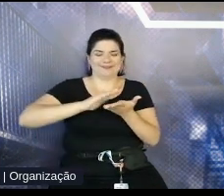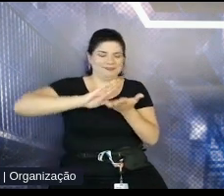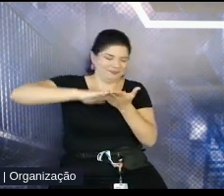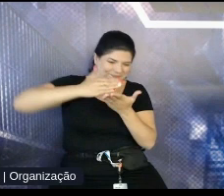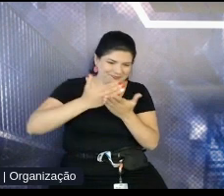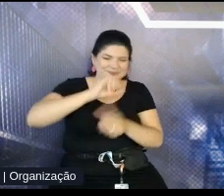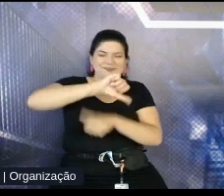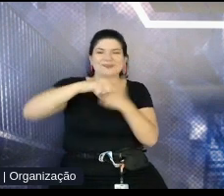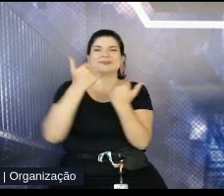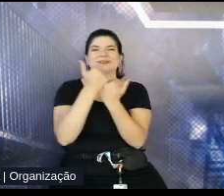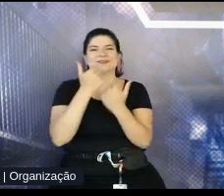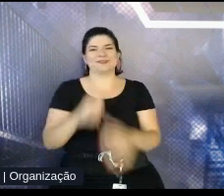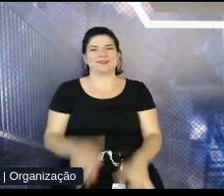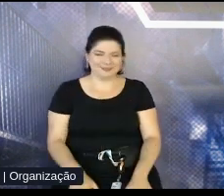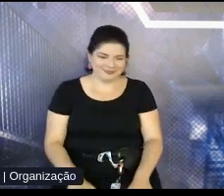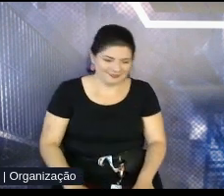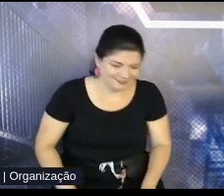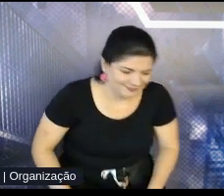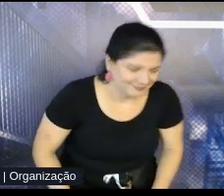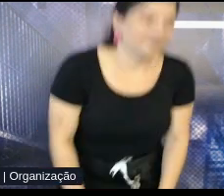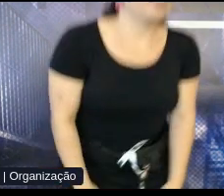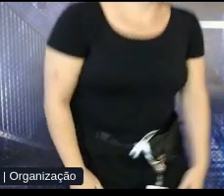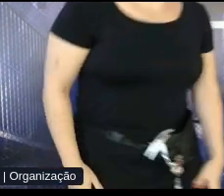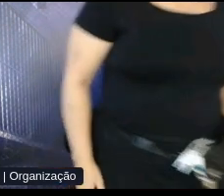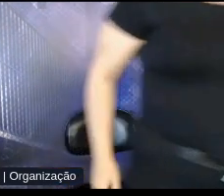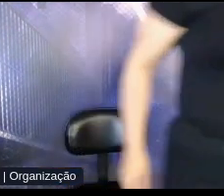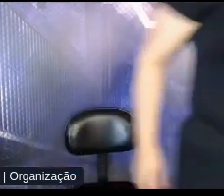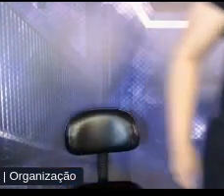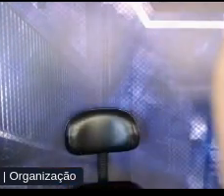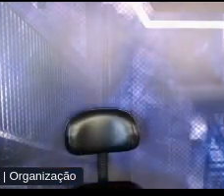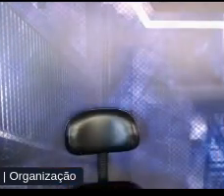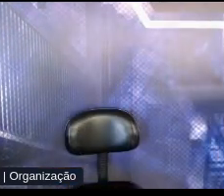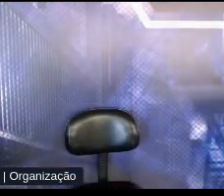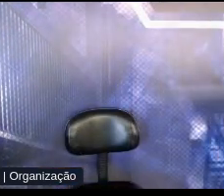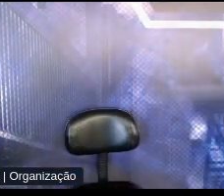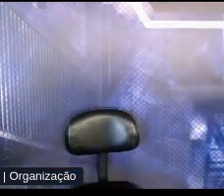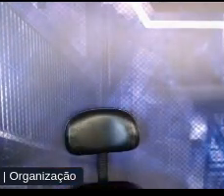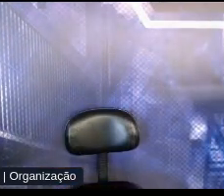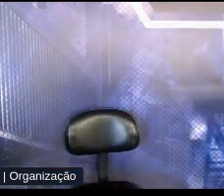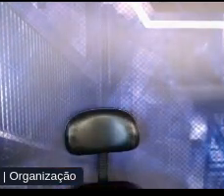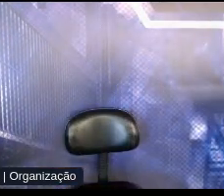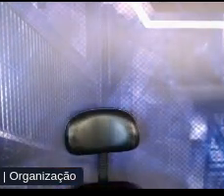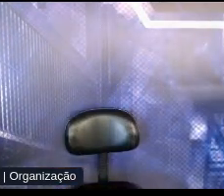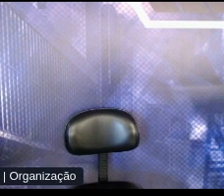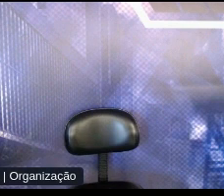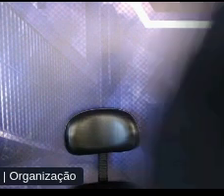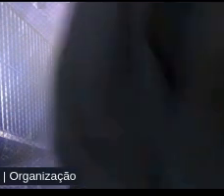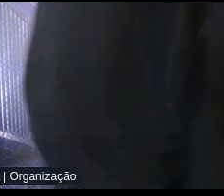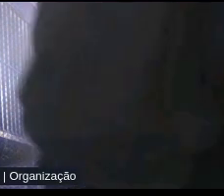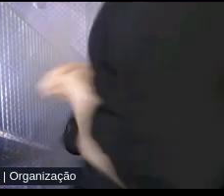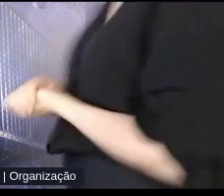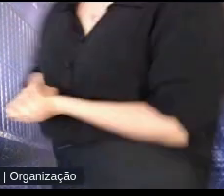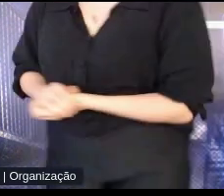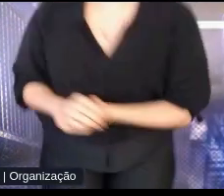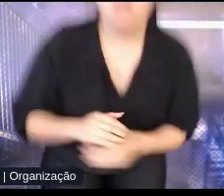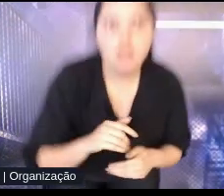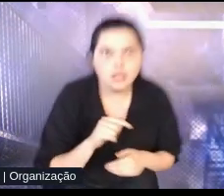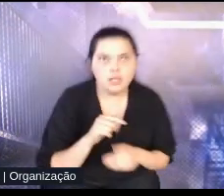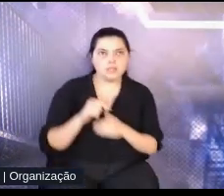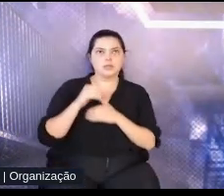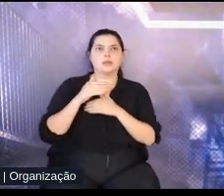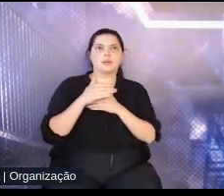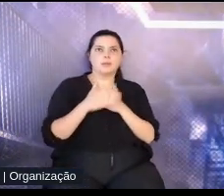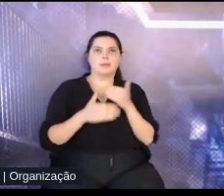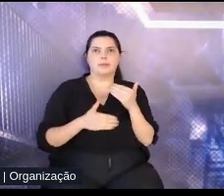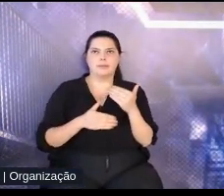software como um todo. Então, esse processo ele pode ser adaptado para que durante as etapas de desenvolvimento, durante as entregas